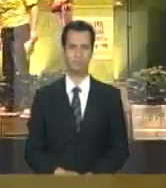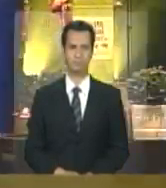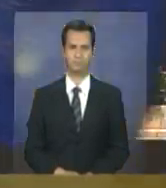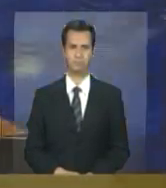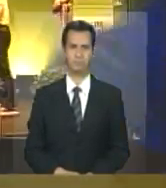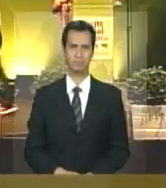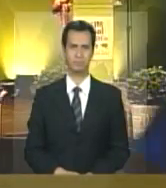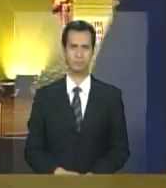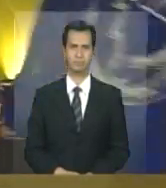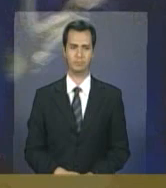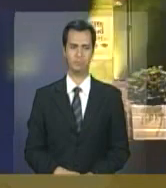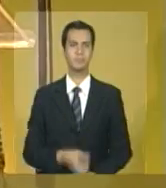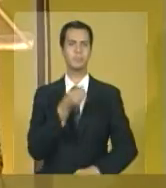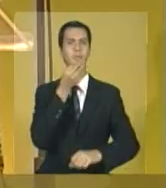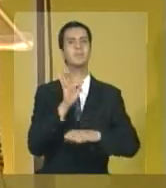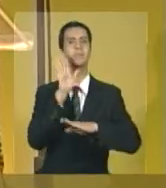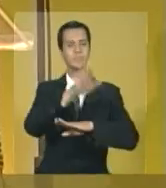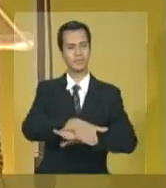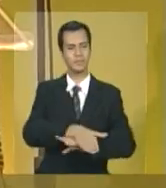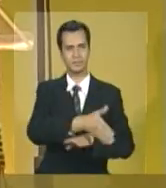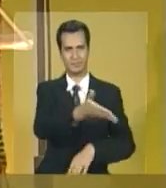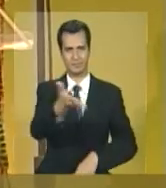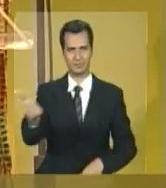Boa tarde.